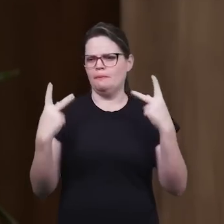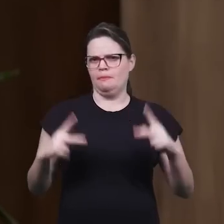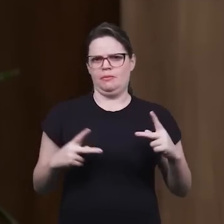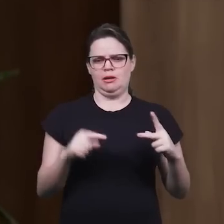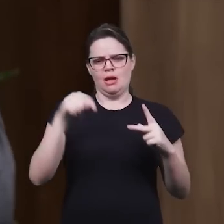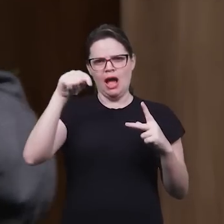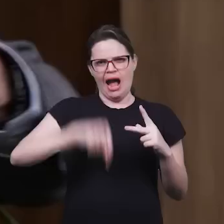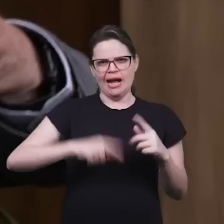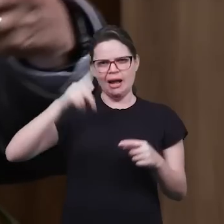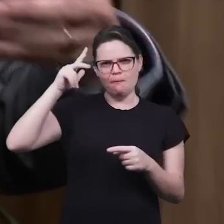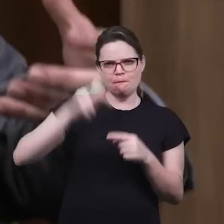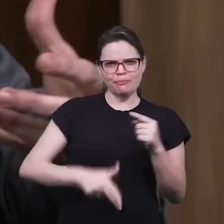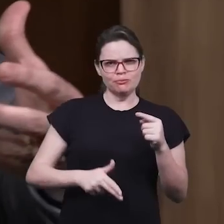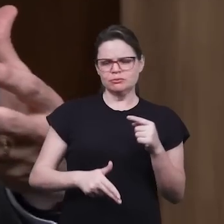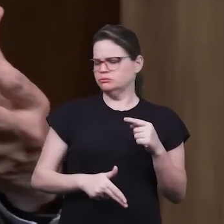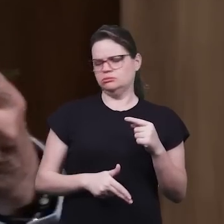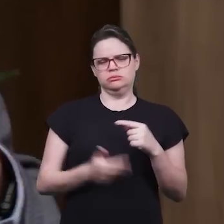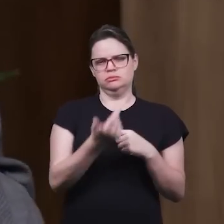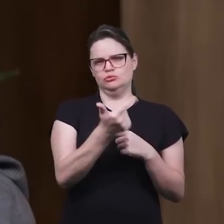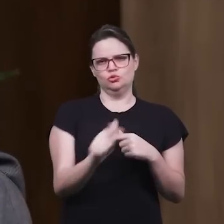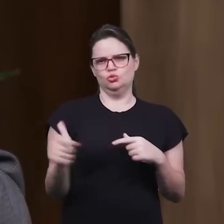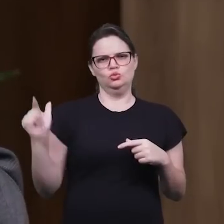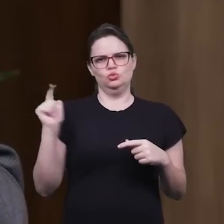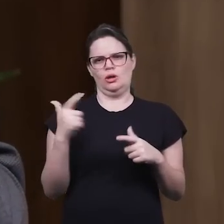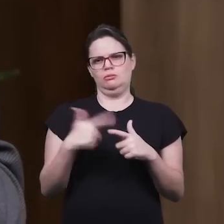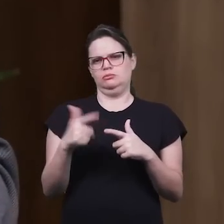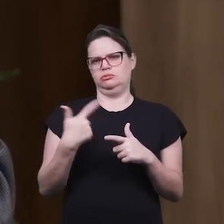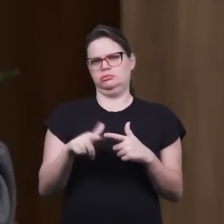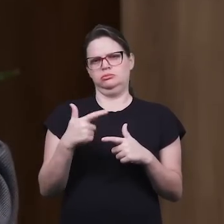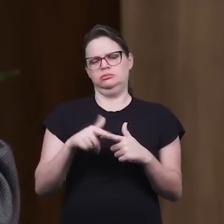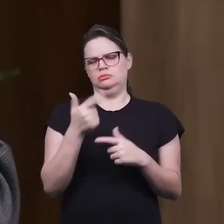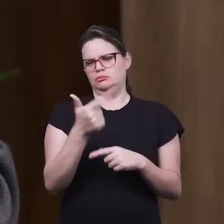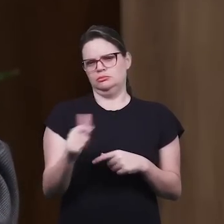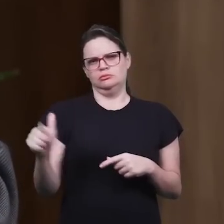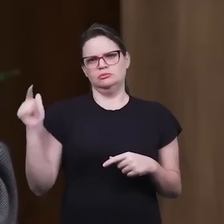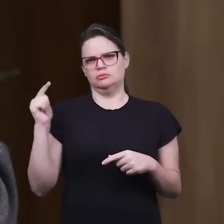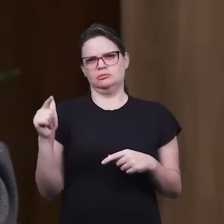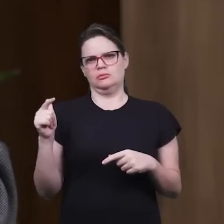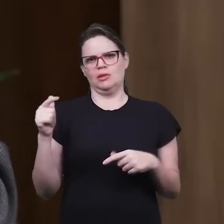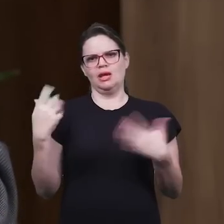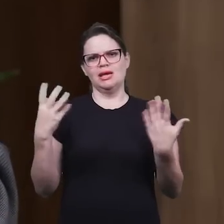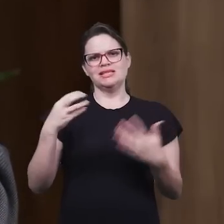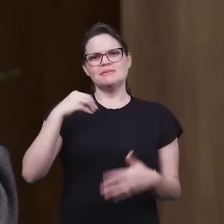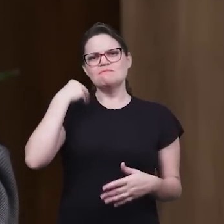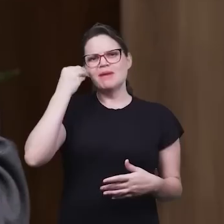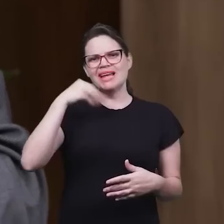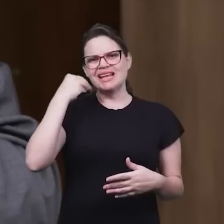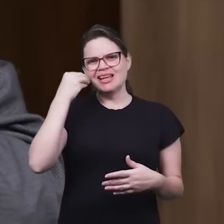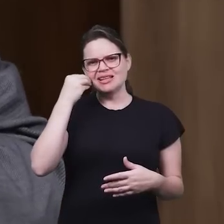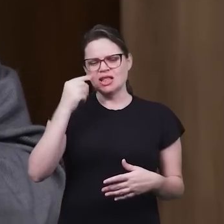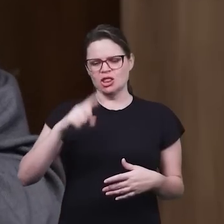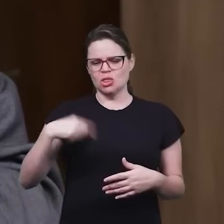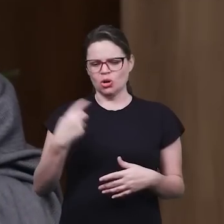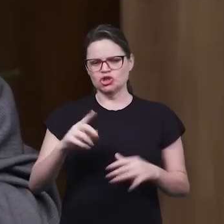nós não temos, no nosso caso particular, essa experiência de morrer